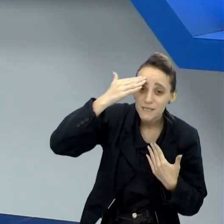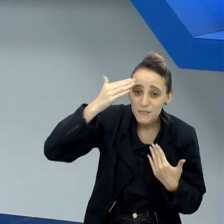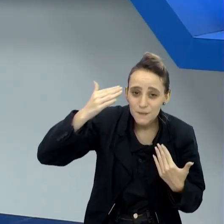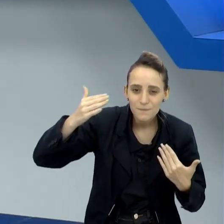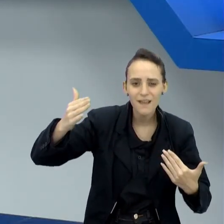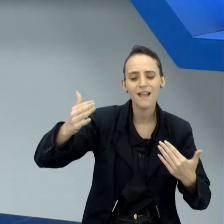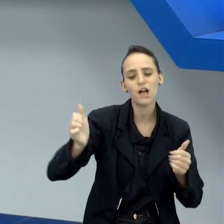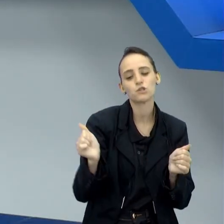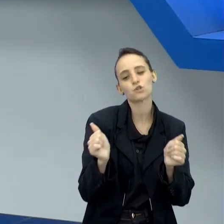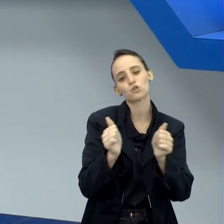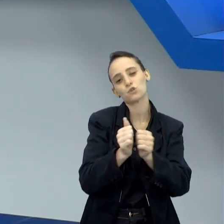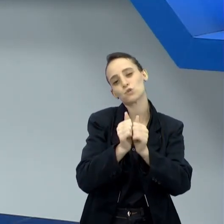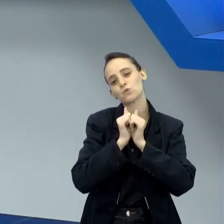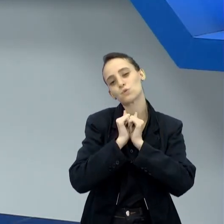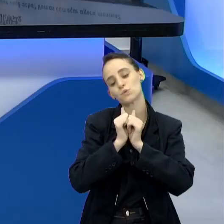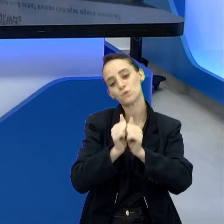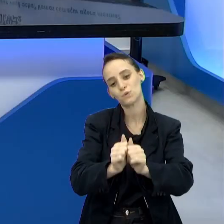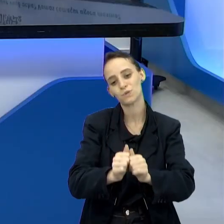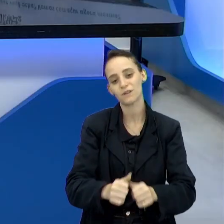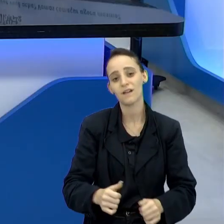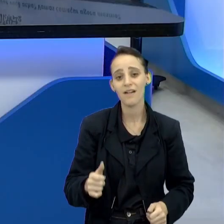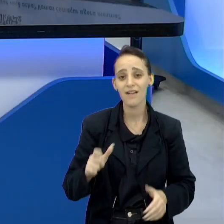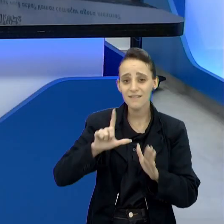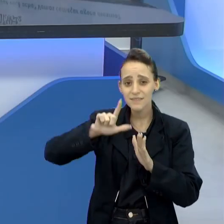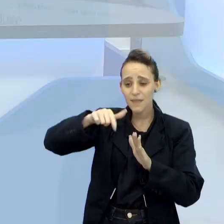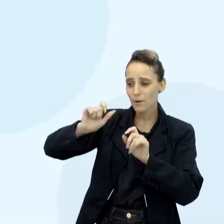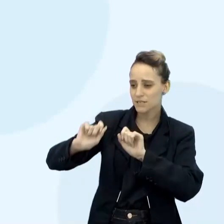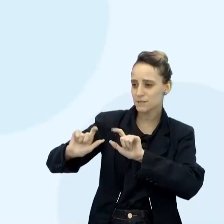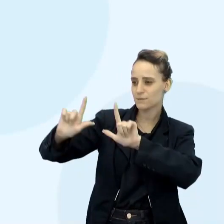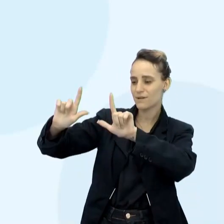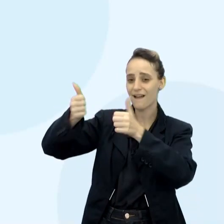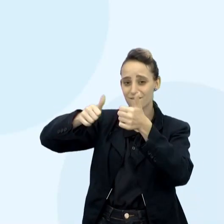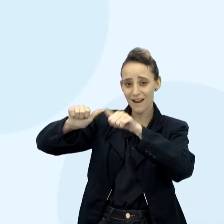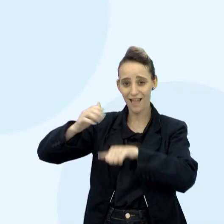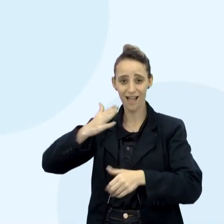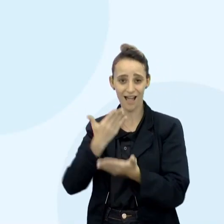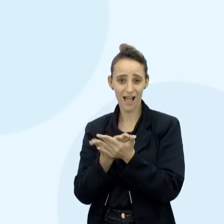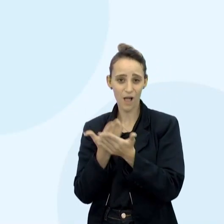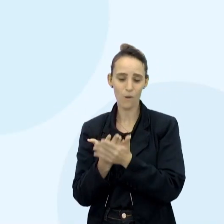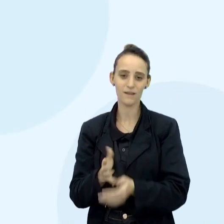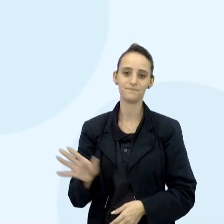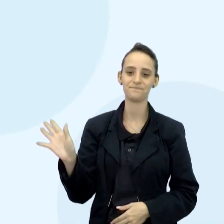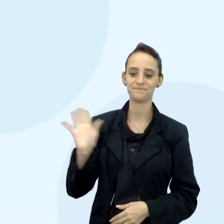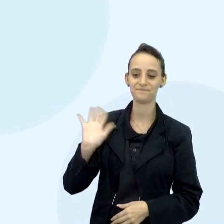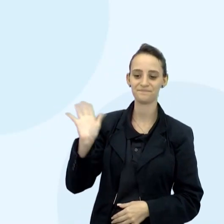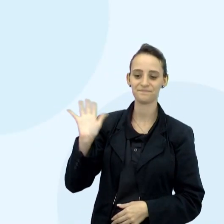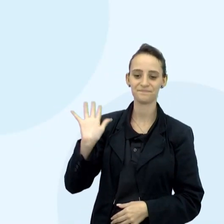com a gente até aqui. Avalie a nossa aula e até a próxima. Tchau, tchau. Tchau, tchau.